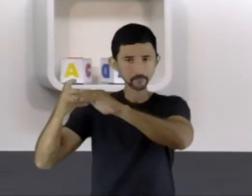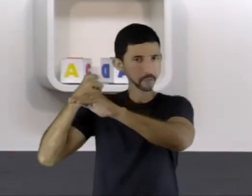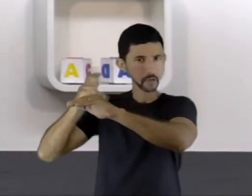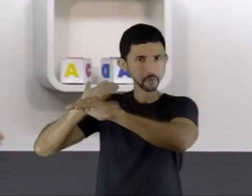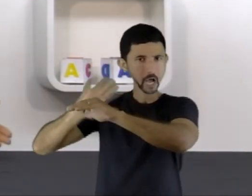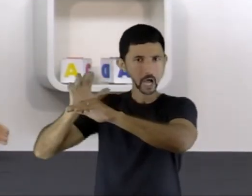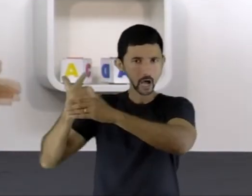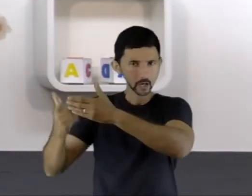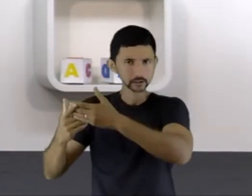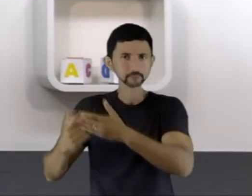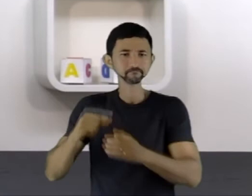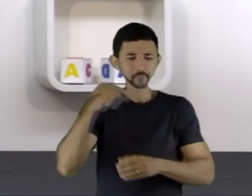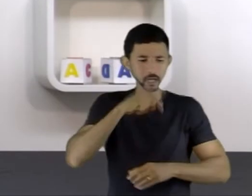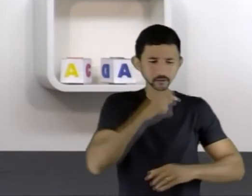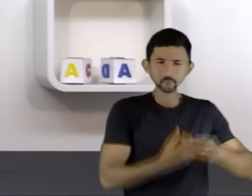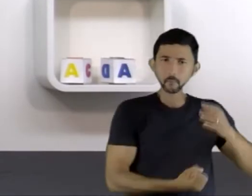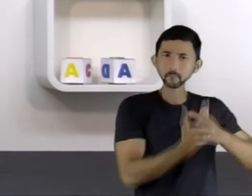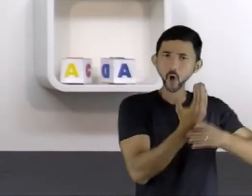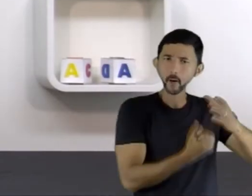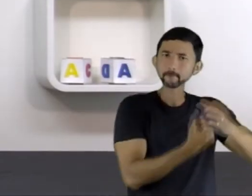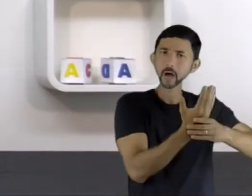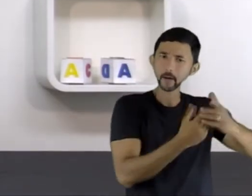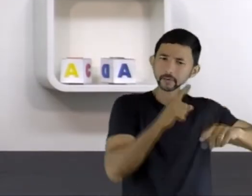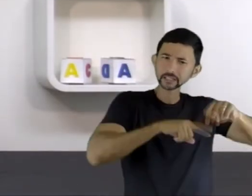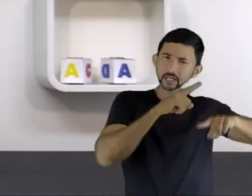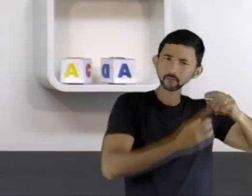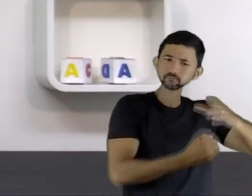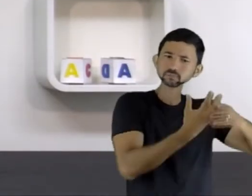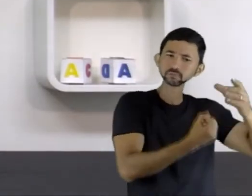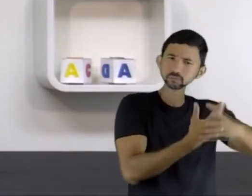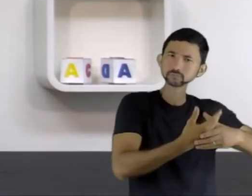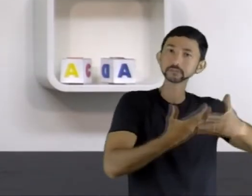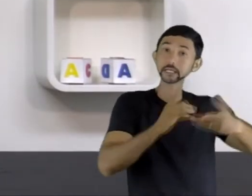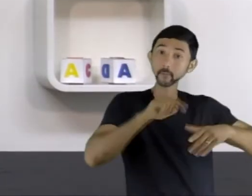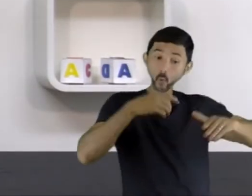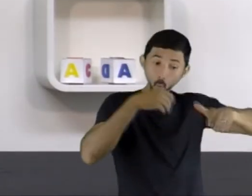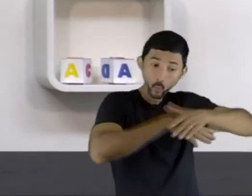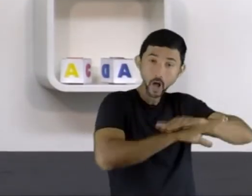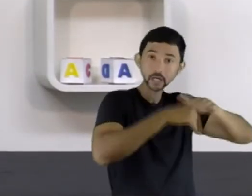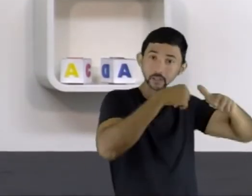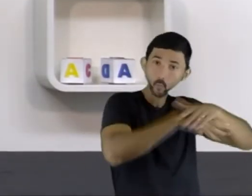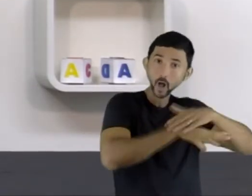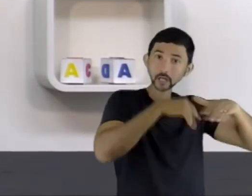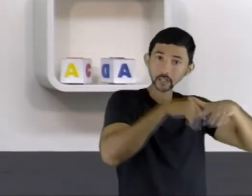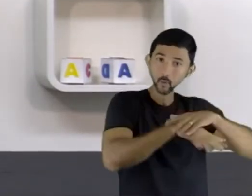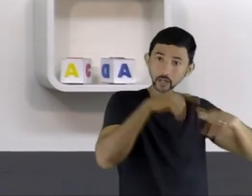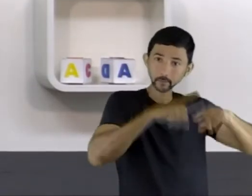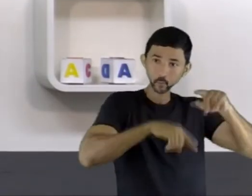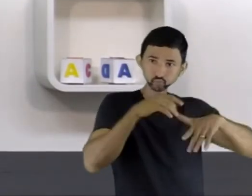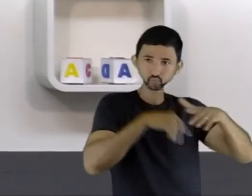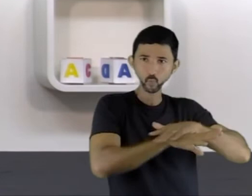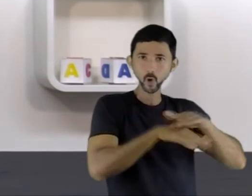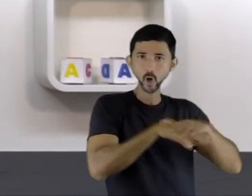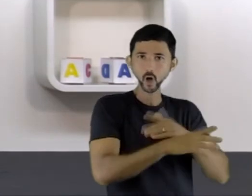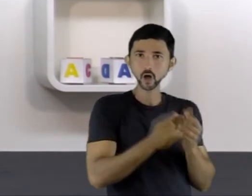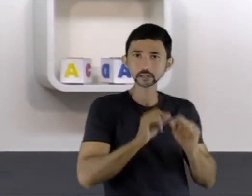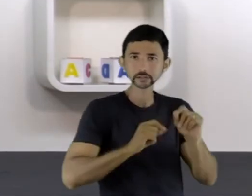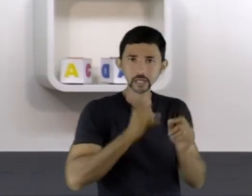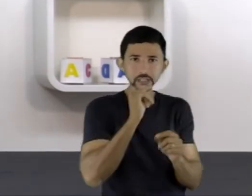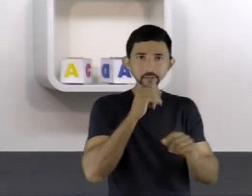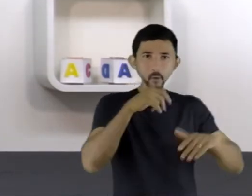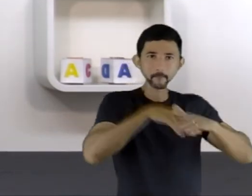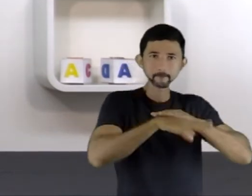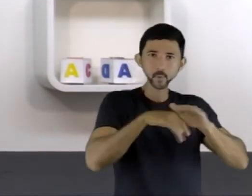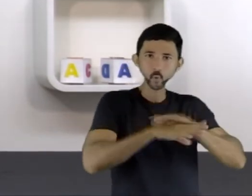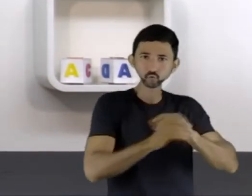continuaram produzindo, começaram a guardar, pensando que em algum momento aquele valor ia voltar a subir, né? Aquele